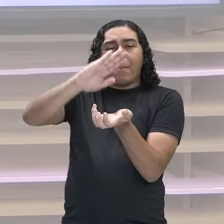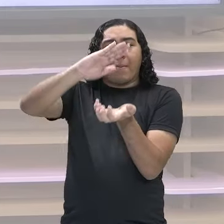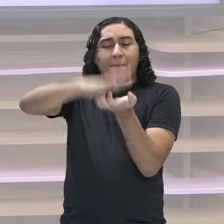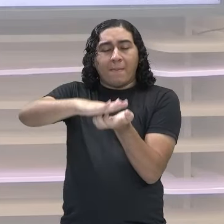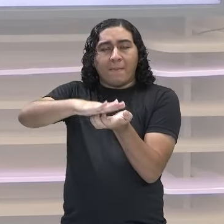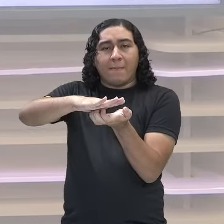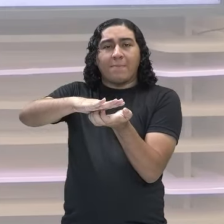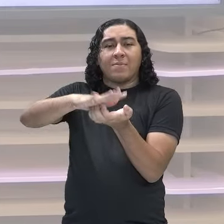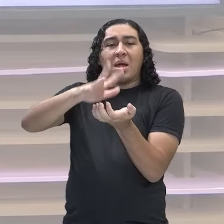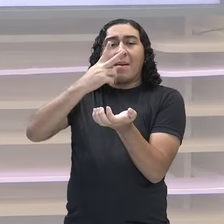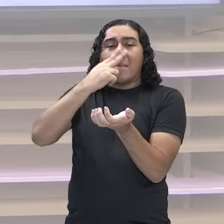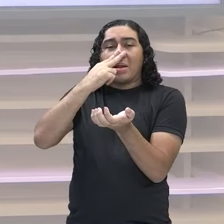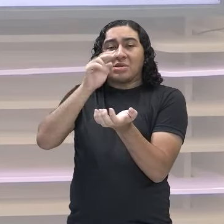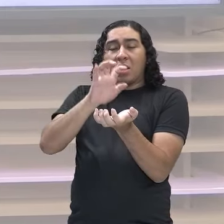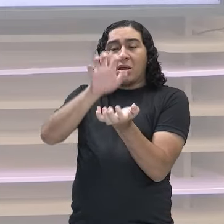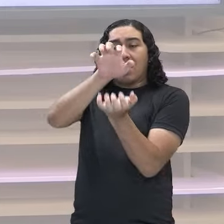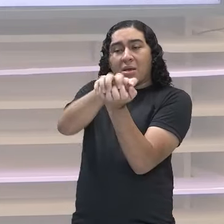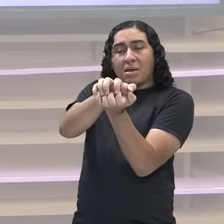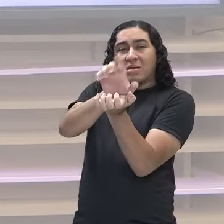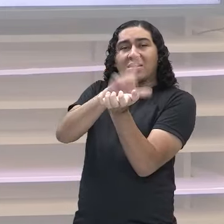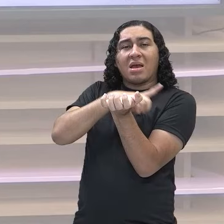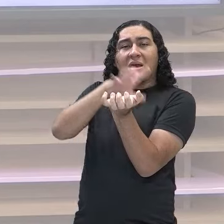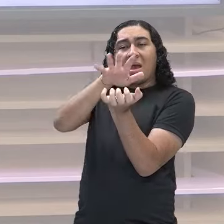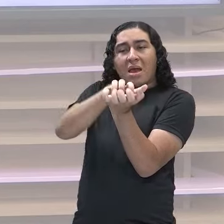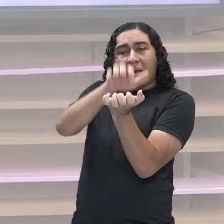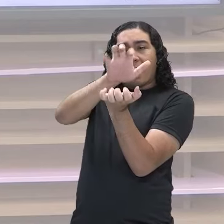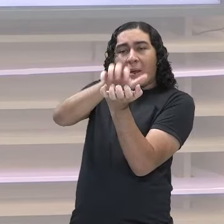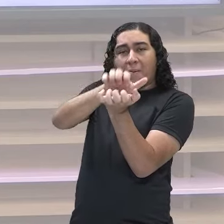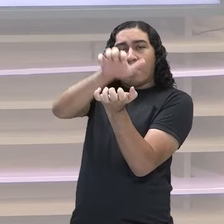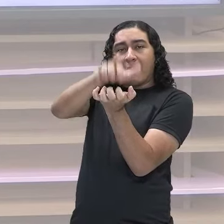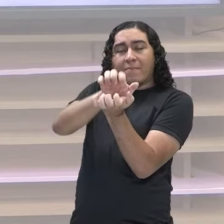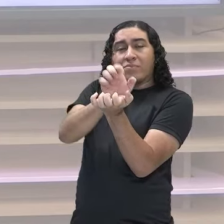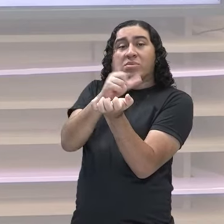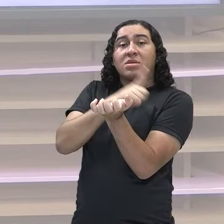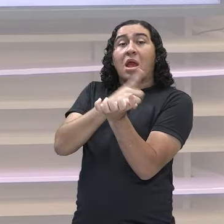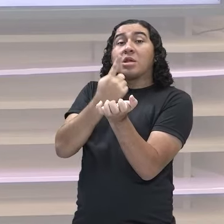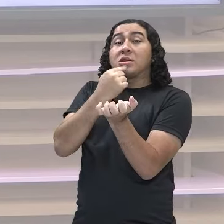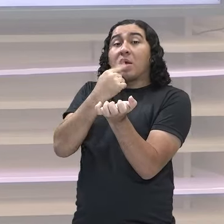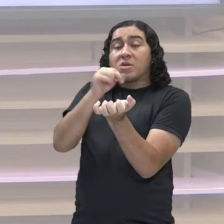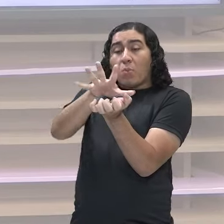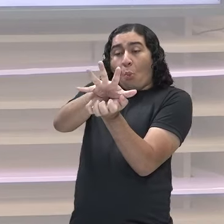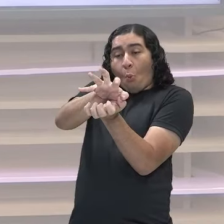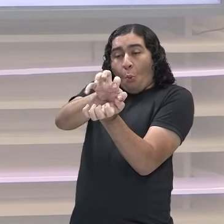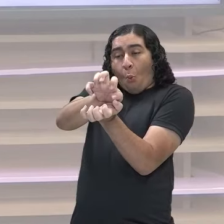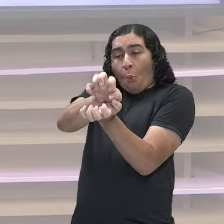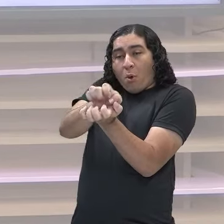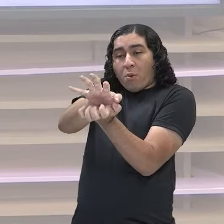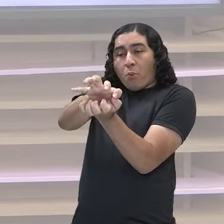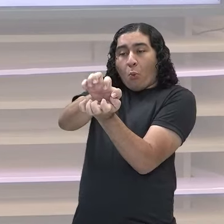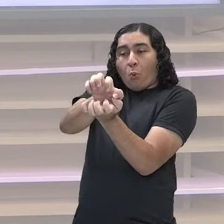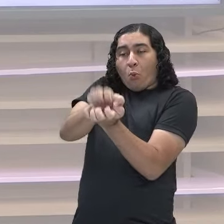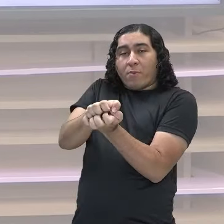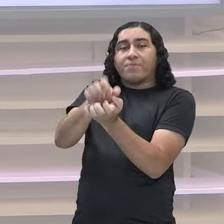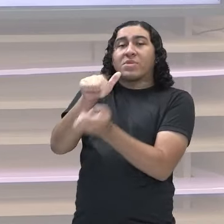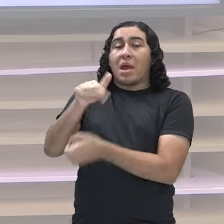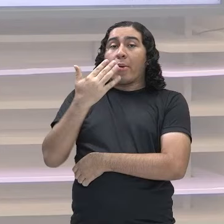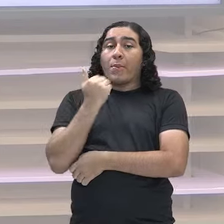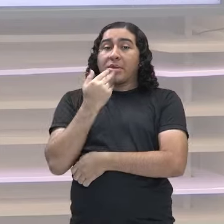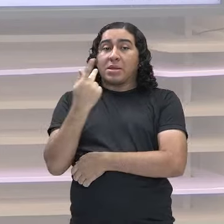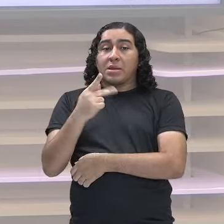né, fazer uma espécie de raspagem e sugar esse sangue, tá? Então é assim que ele consegue se nutrir. Uma